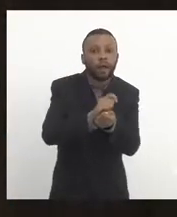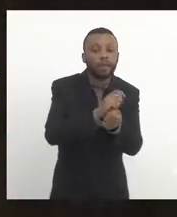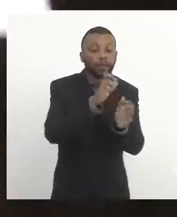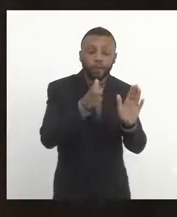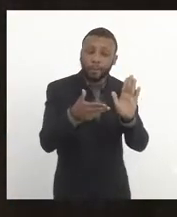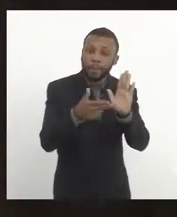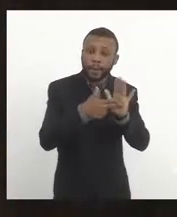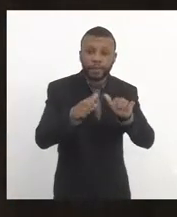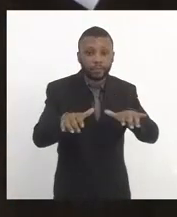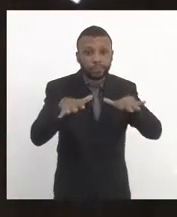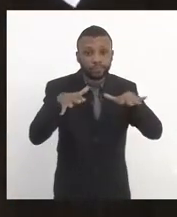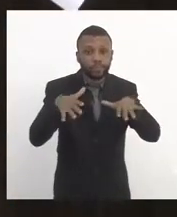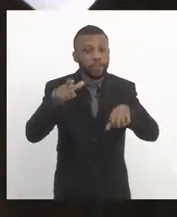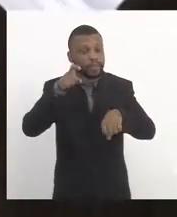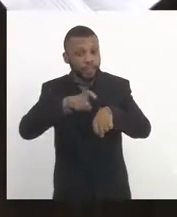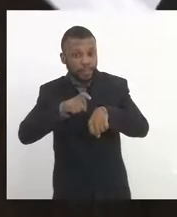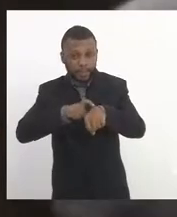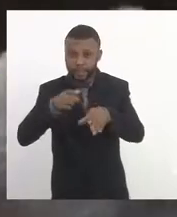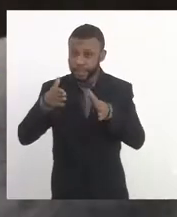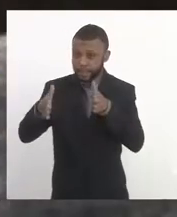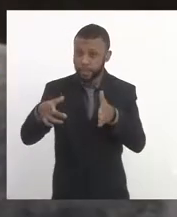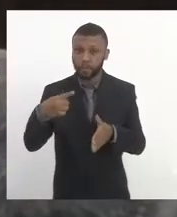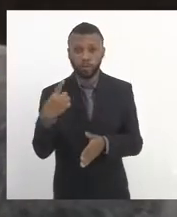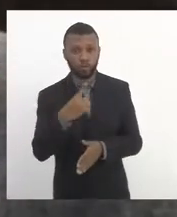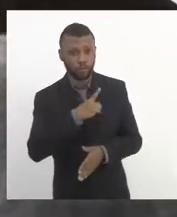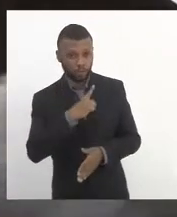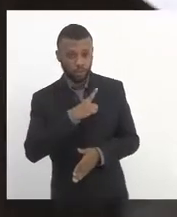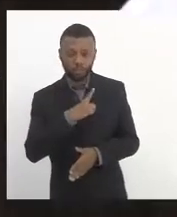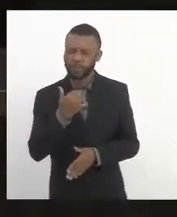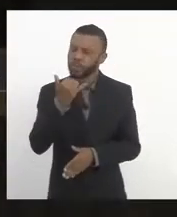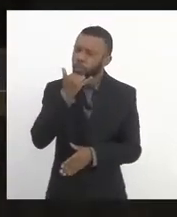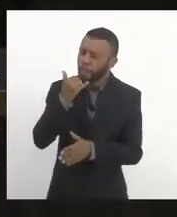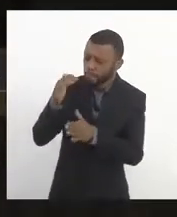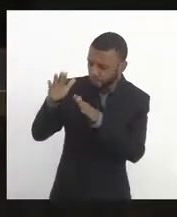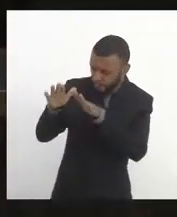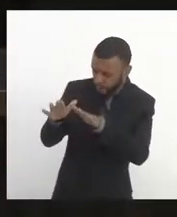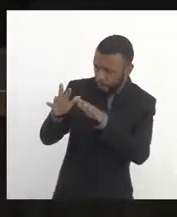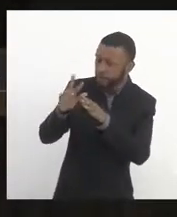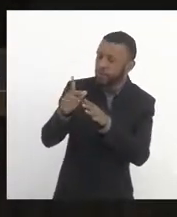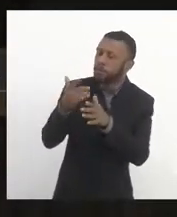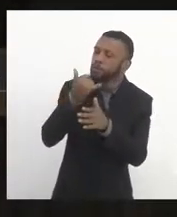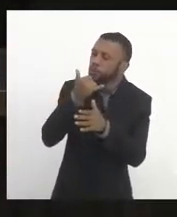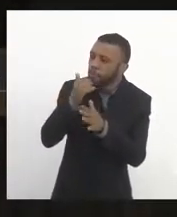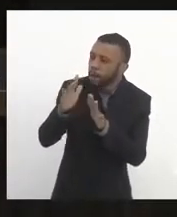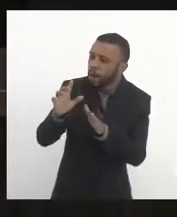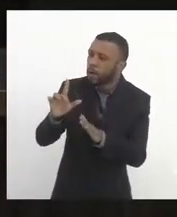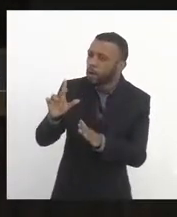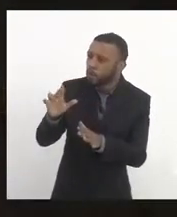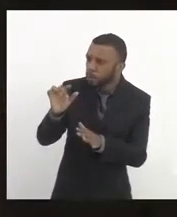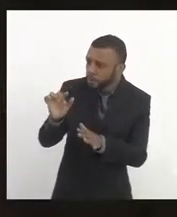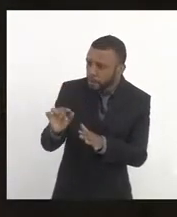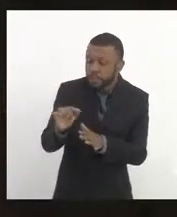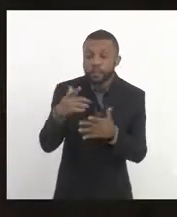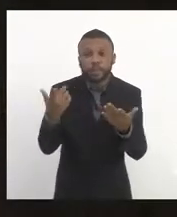plenário, é o tempo que eu tenho para receber vamos ouvir os pareceres. É o meu pedido. Luiz. Então, meu parecer é pela